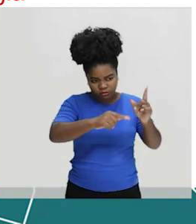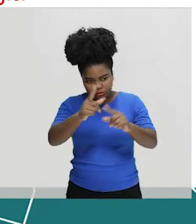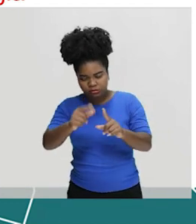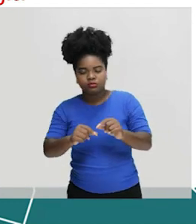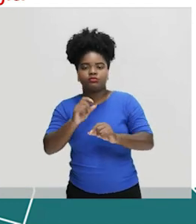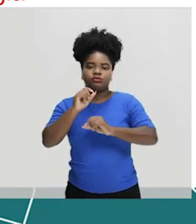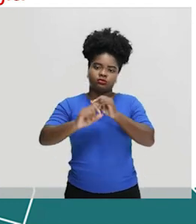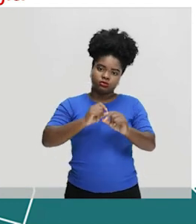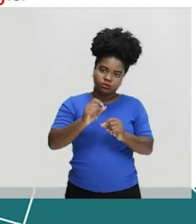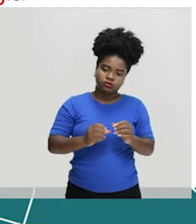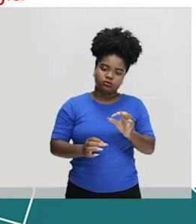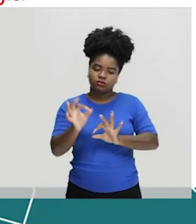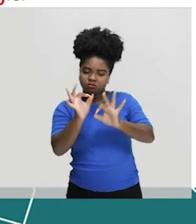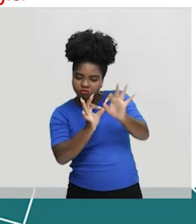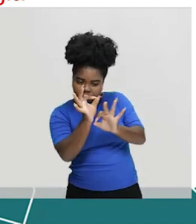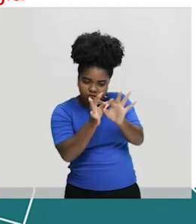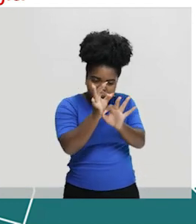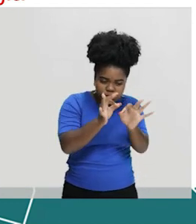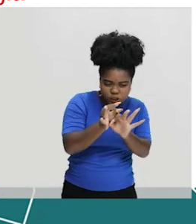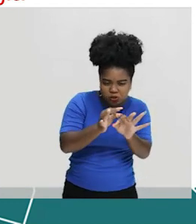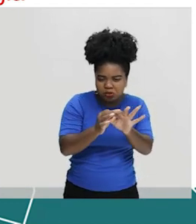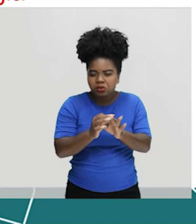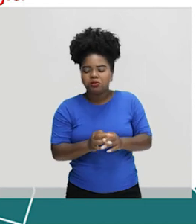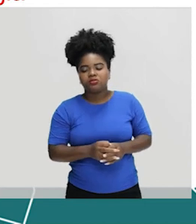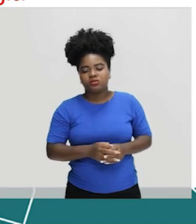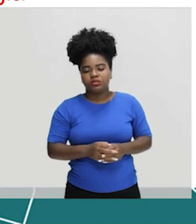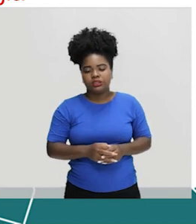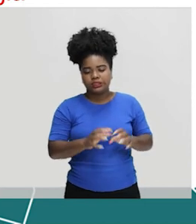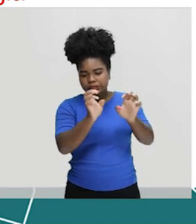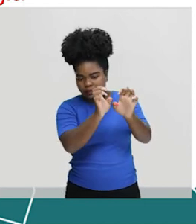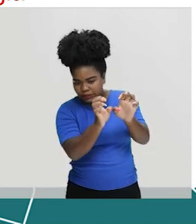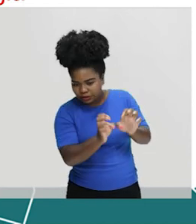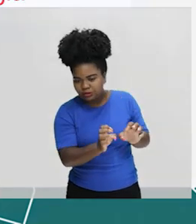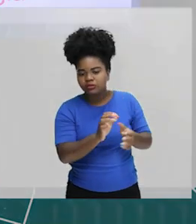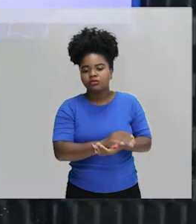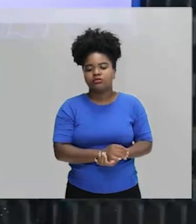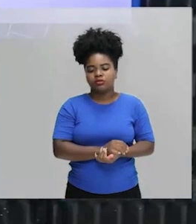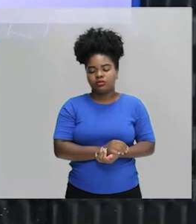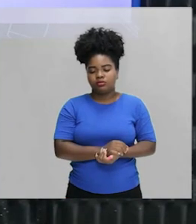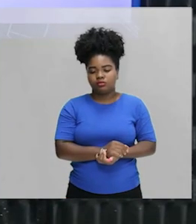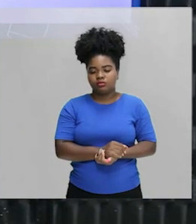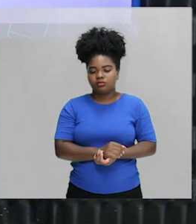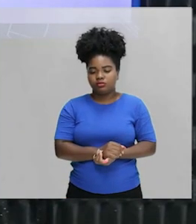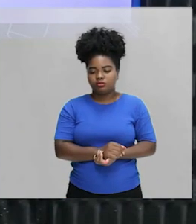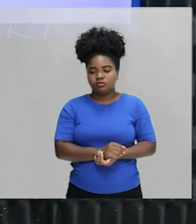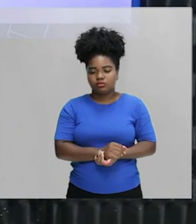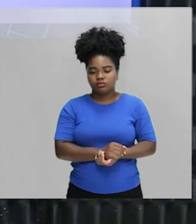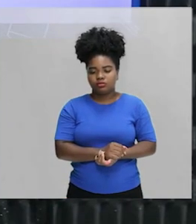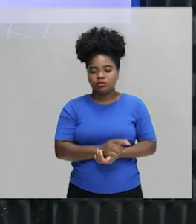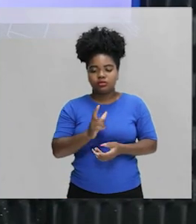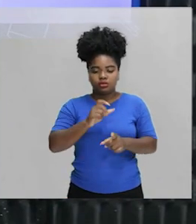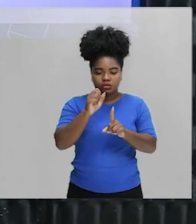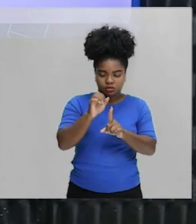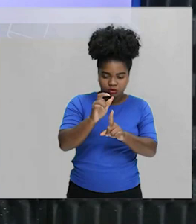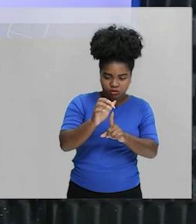são feitas são criadas ali na as Nebulosas né que são locais bem abundantes de gases